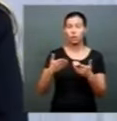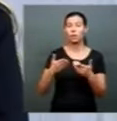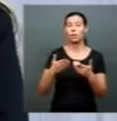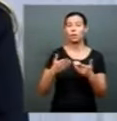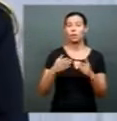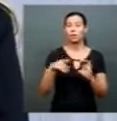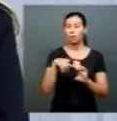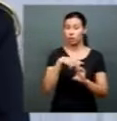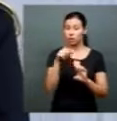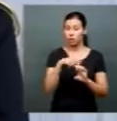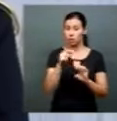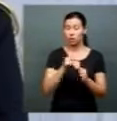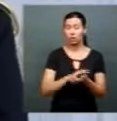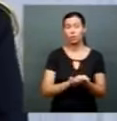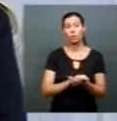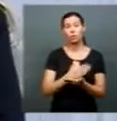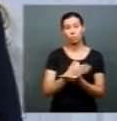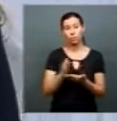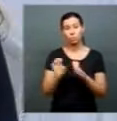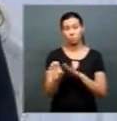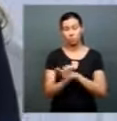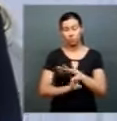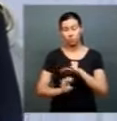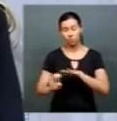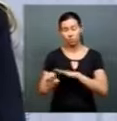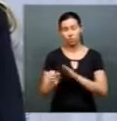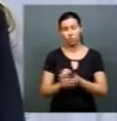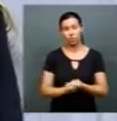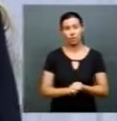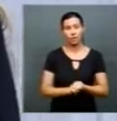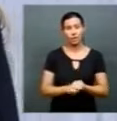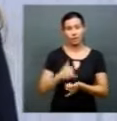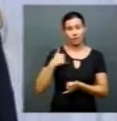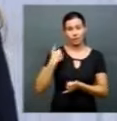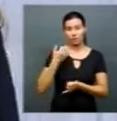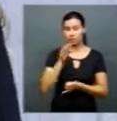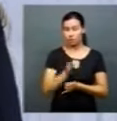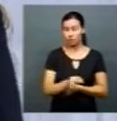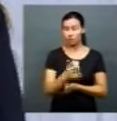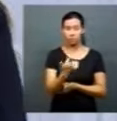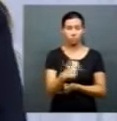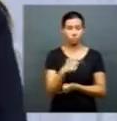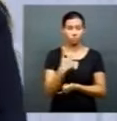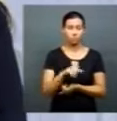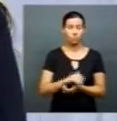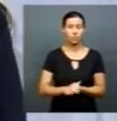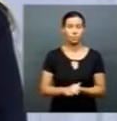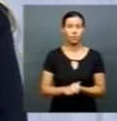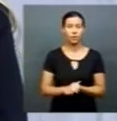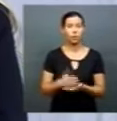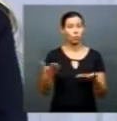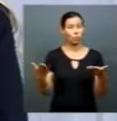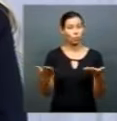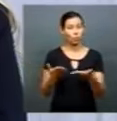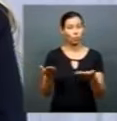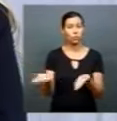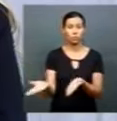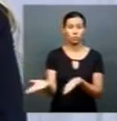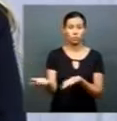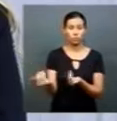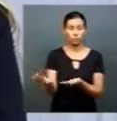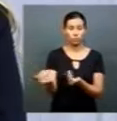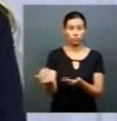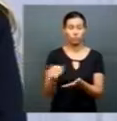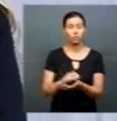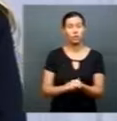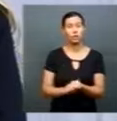startup ou uma empresa. Não há uma idade para isso. Está muito em alta entre os jovens, é um